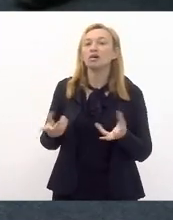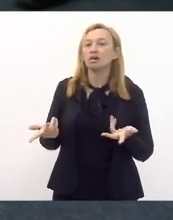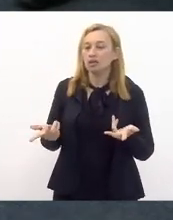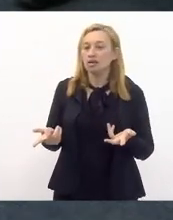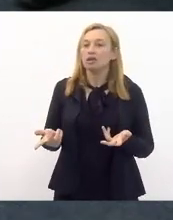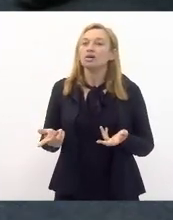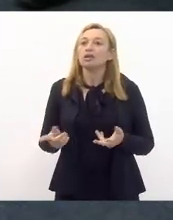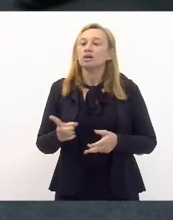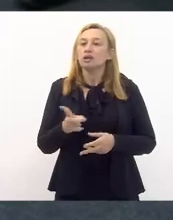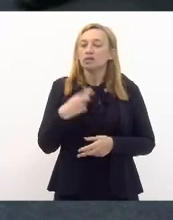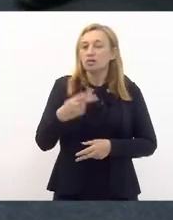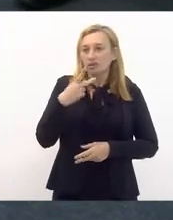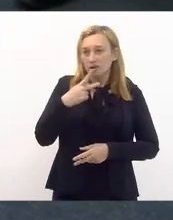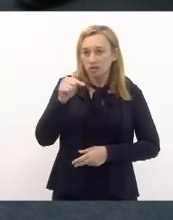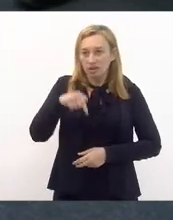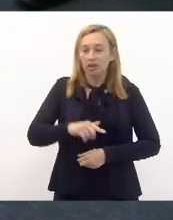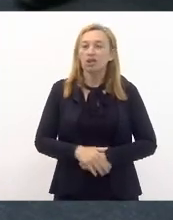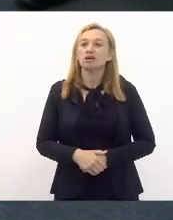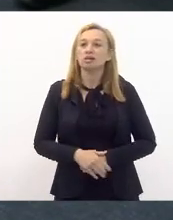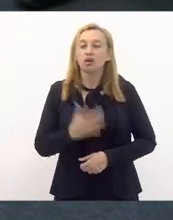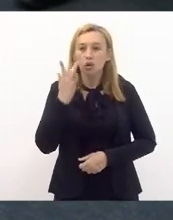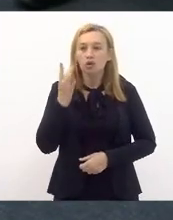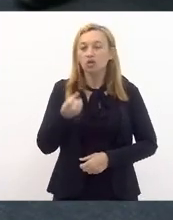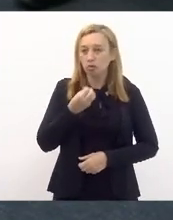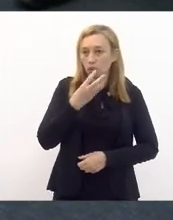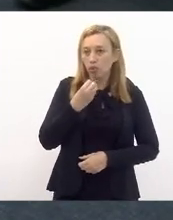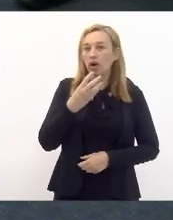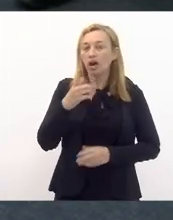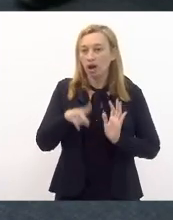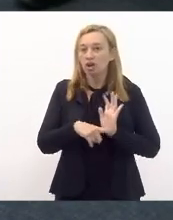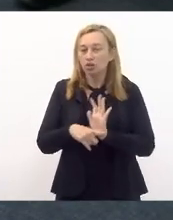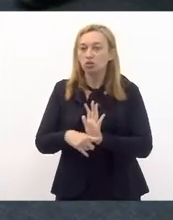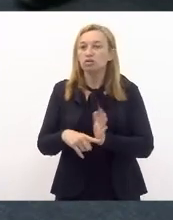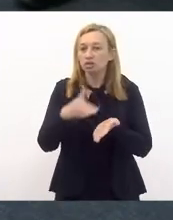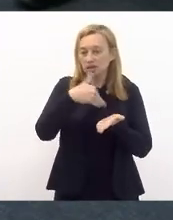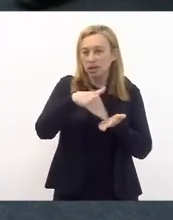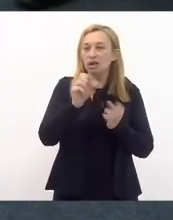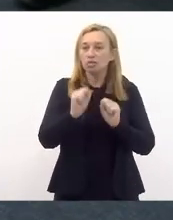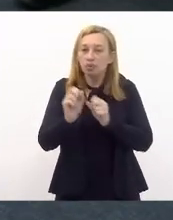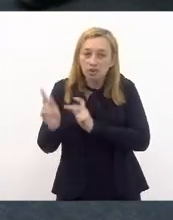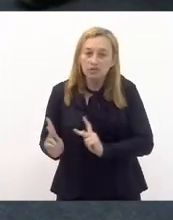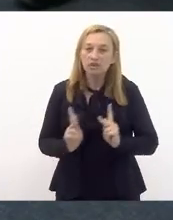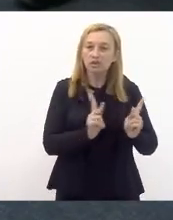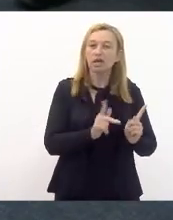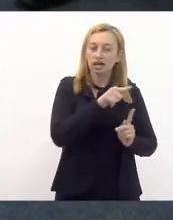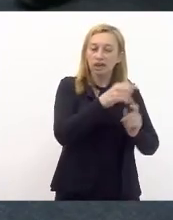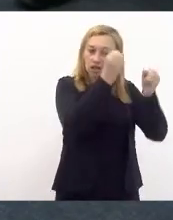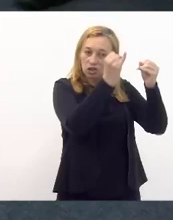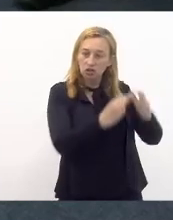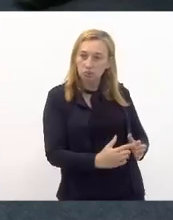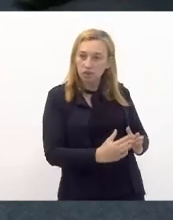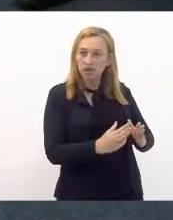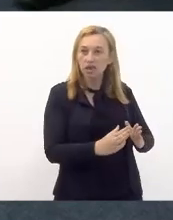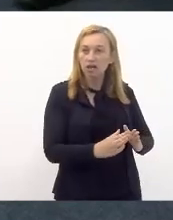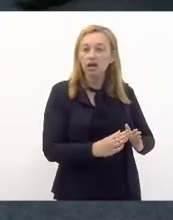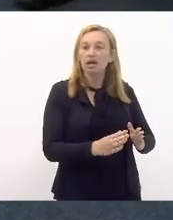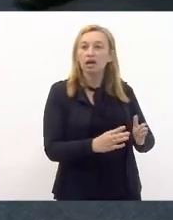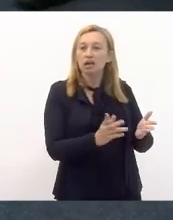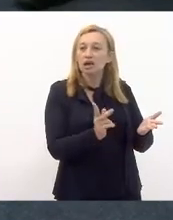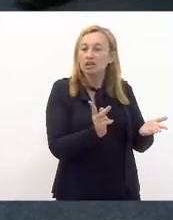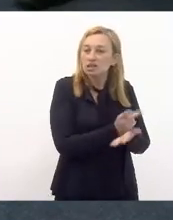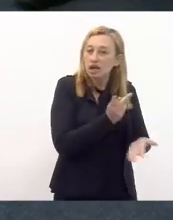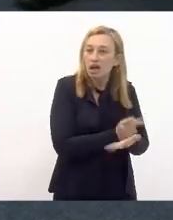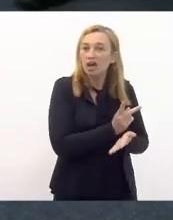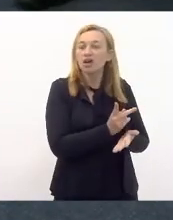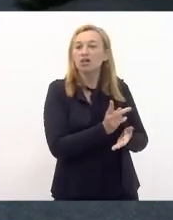desse tema que a gente abordou aqui então eu acho que vai ser De grande valia do secretário possa vir aqui explicar esse desmonte do suas